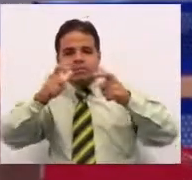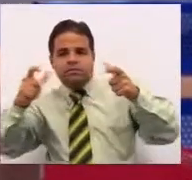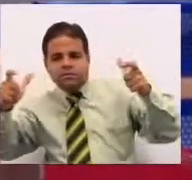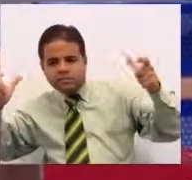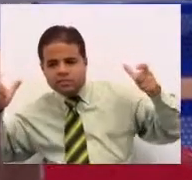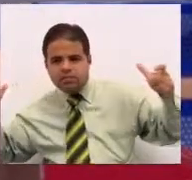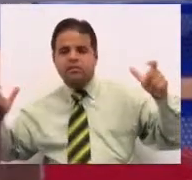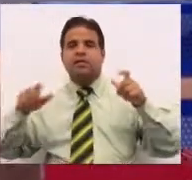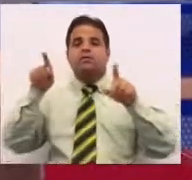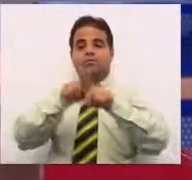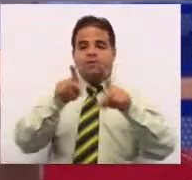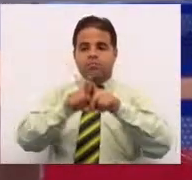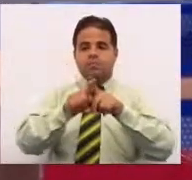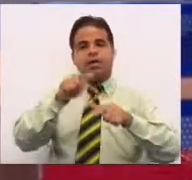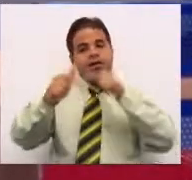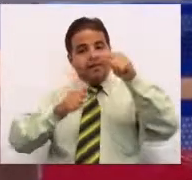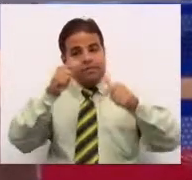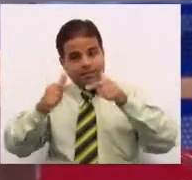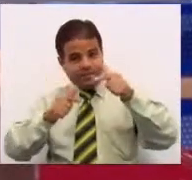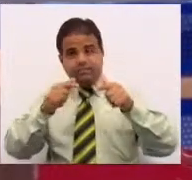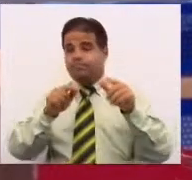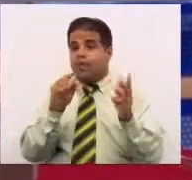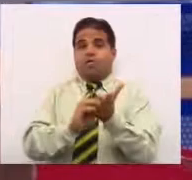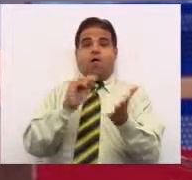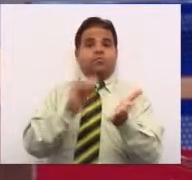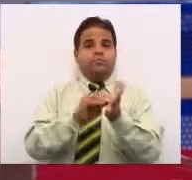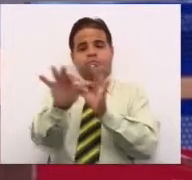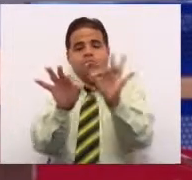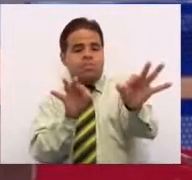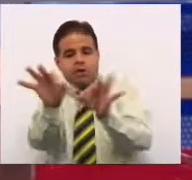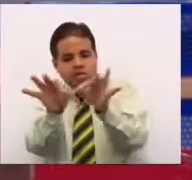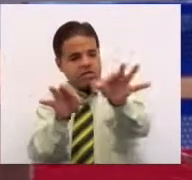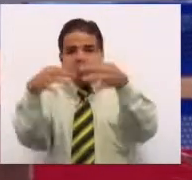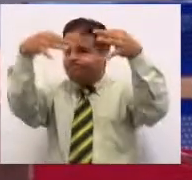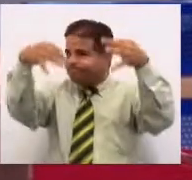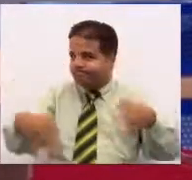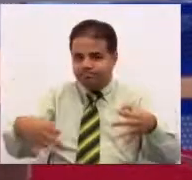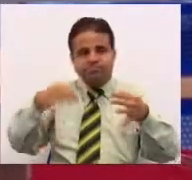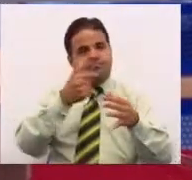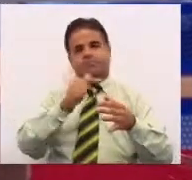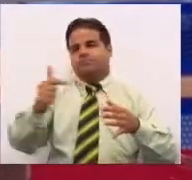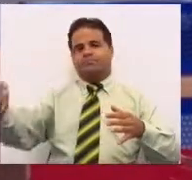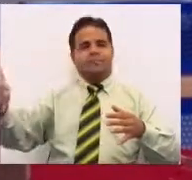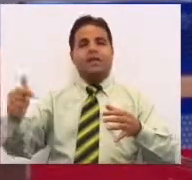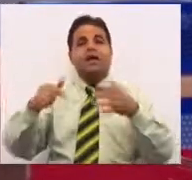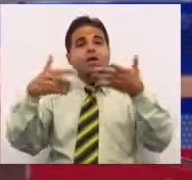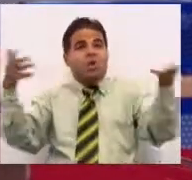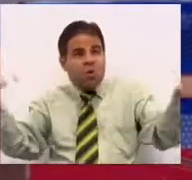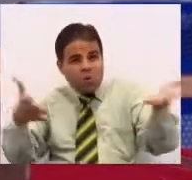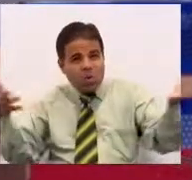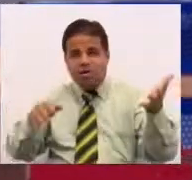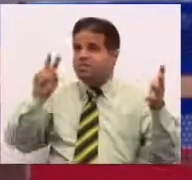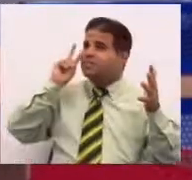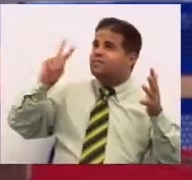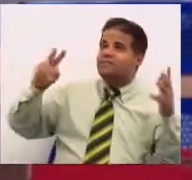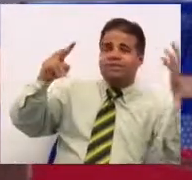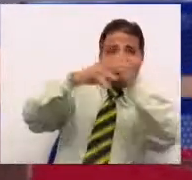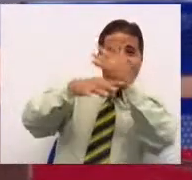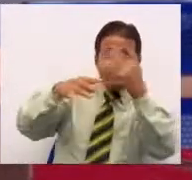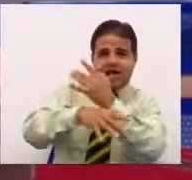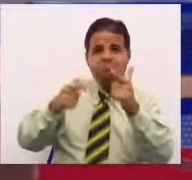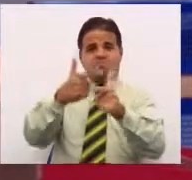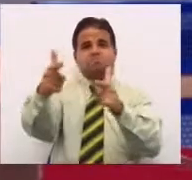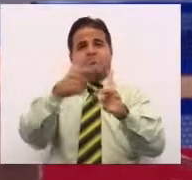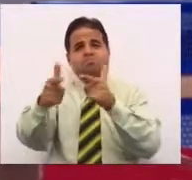que cresceu também sem um planejamento adequado e hoje nós nos encontramos numa situação caótica dentro da nossa cidade,